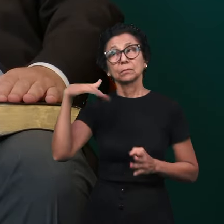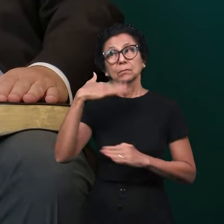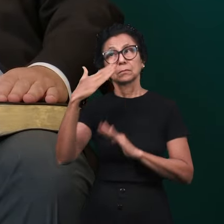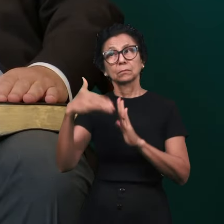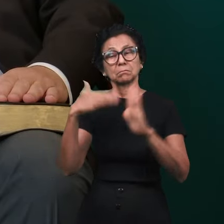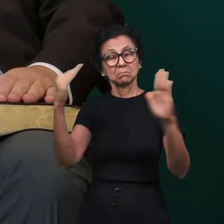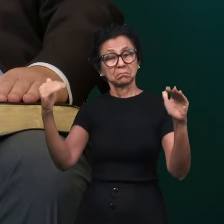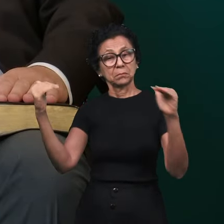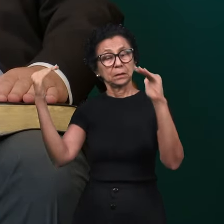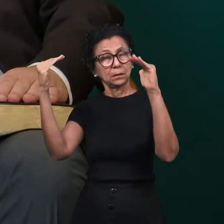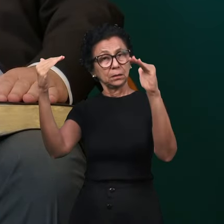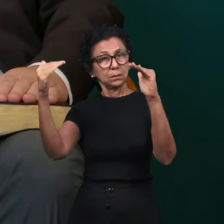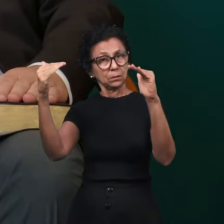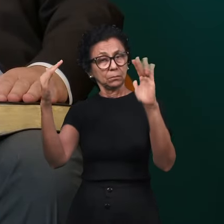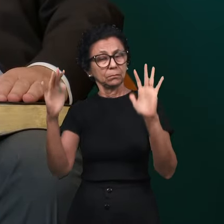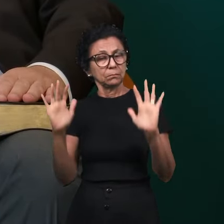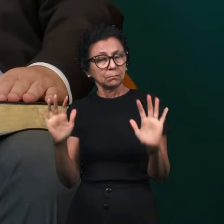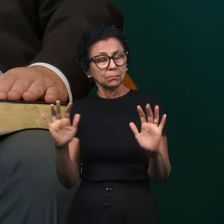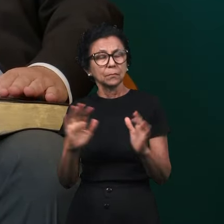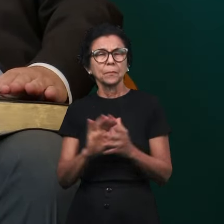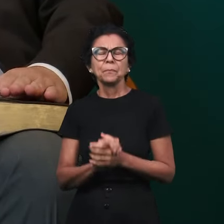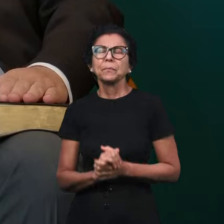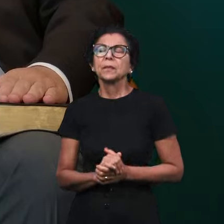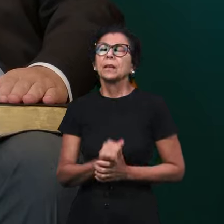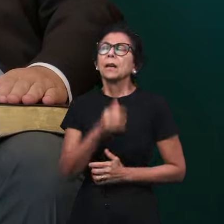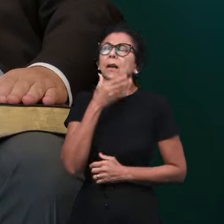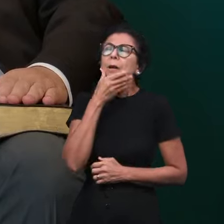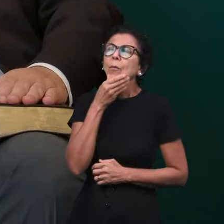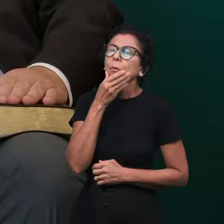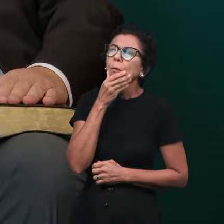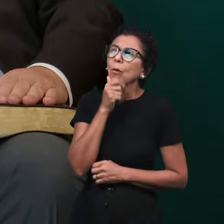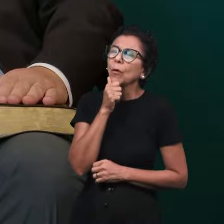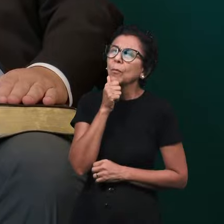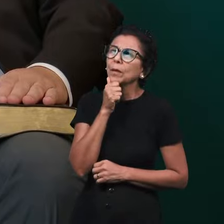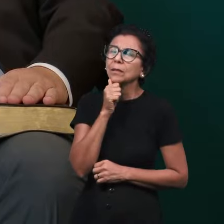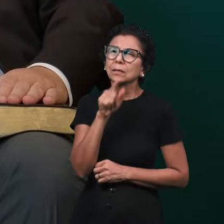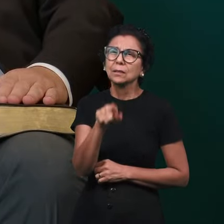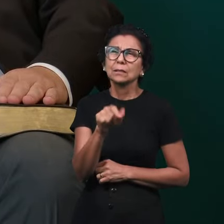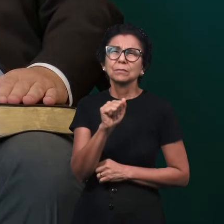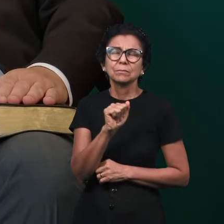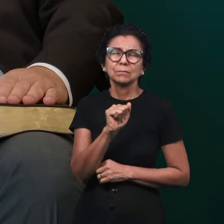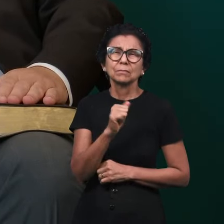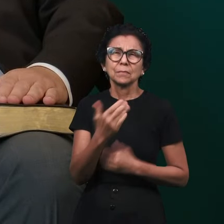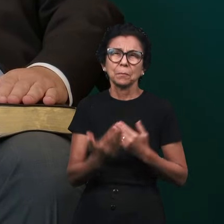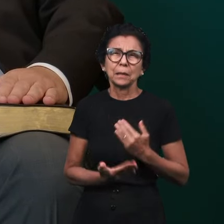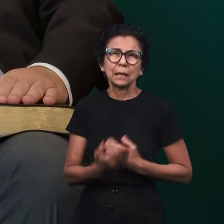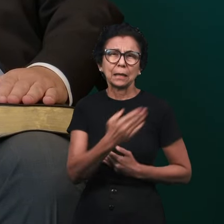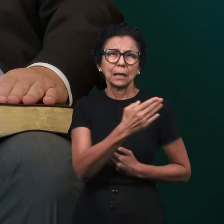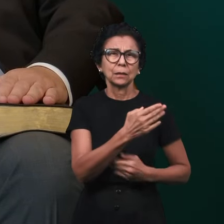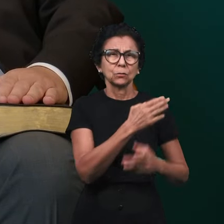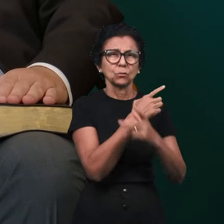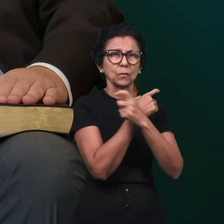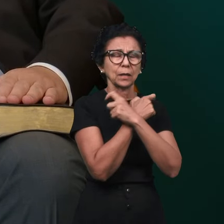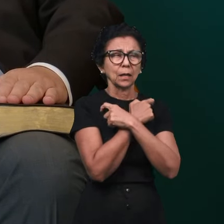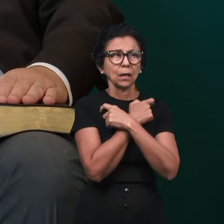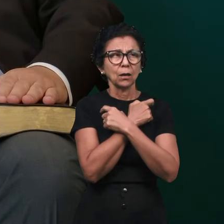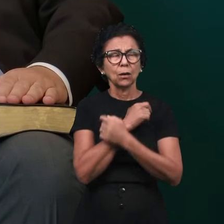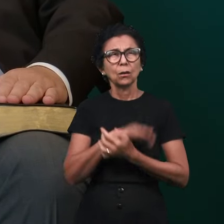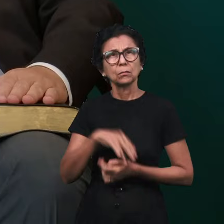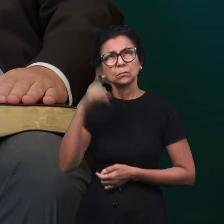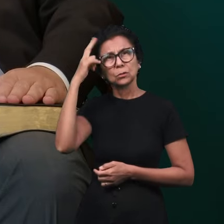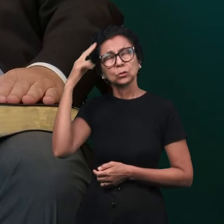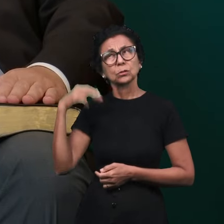onipotência, né, o copeiro deveria ter se lembrado de José. Sim. Mas lá na frente, quando o faraó também teve o